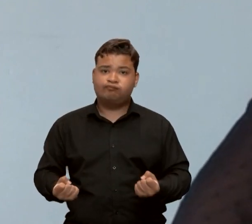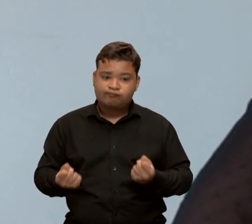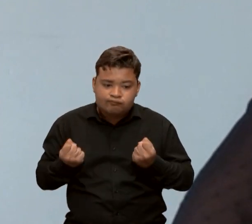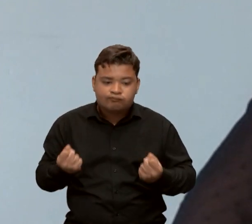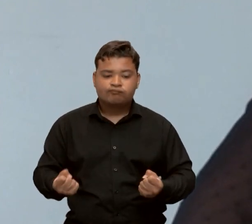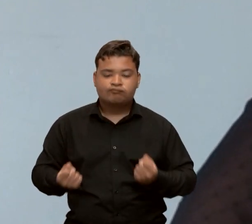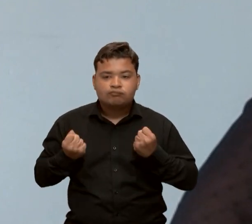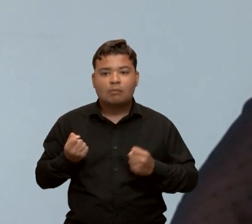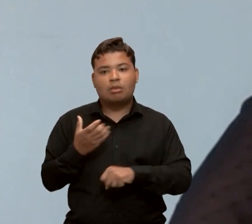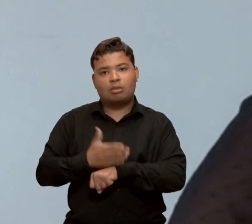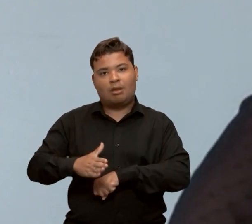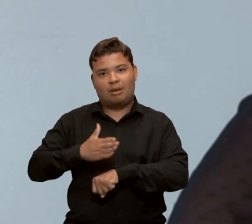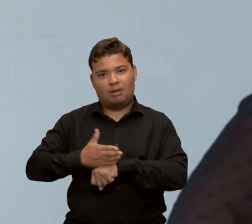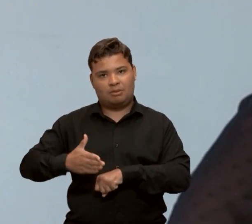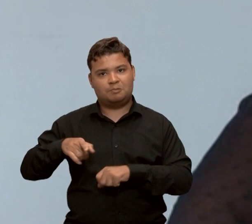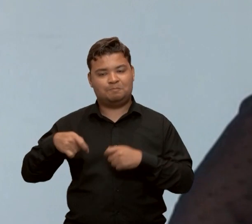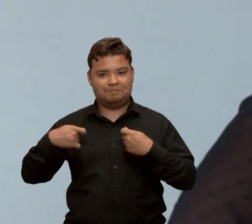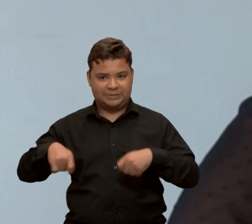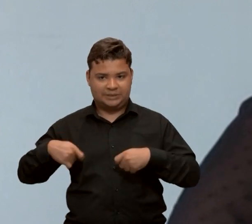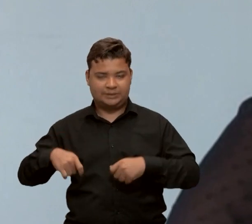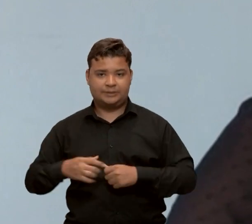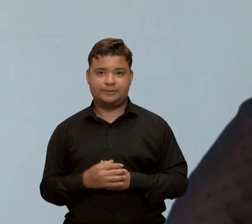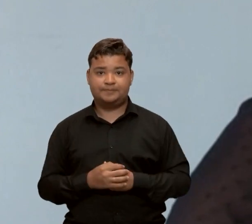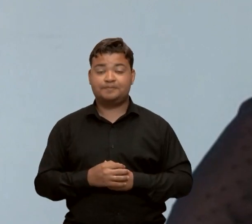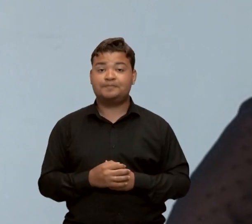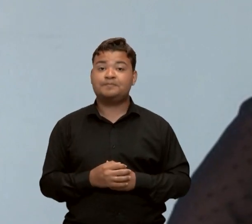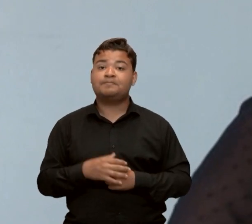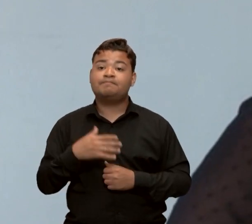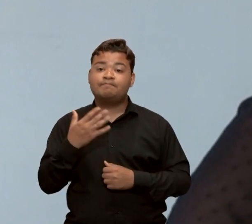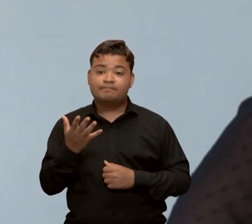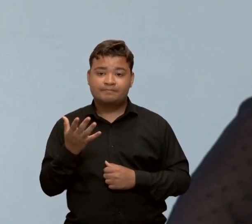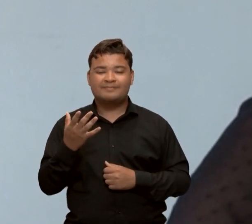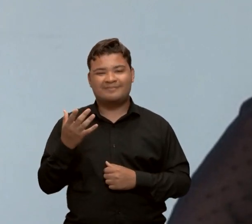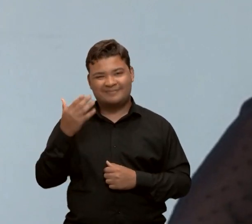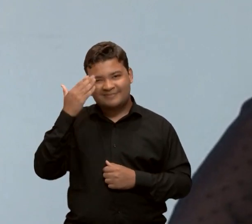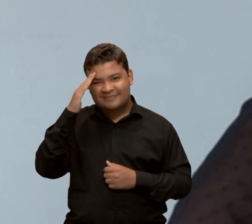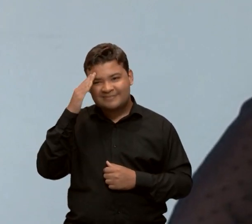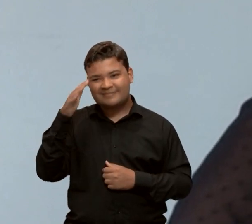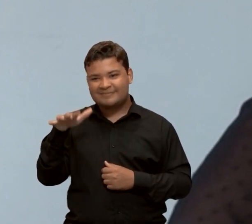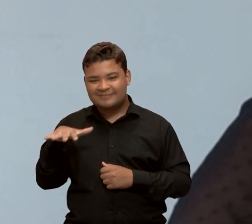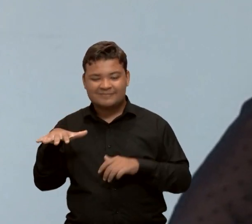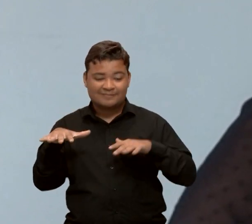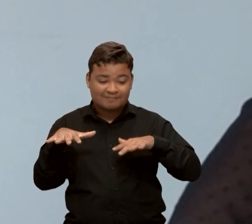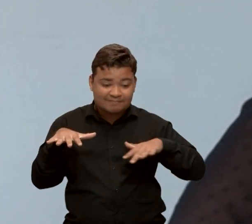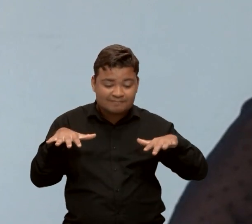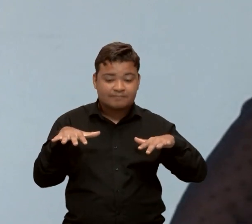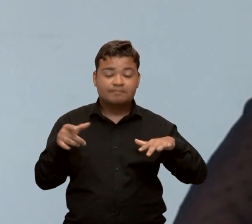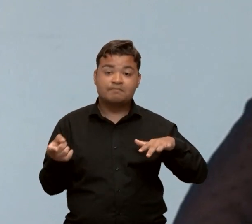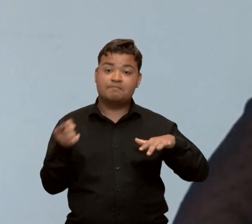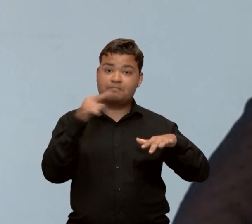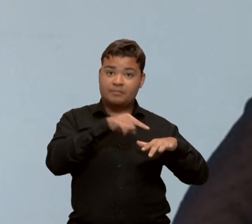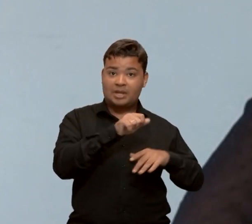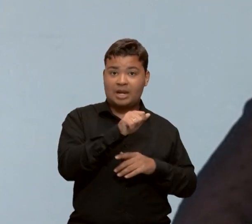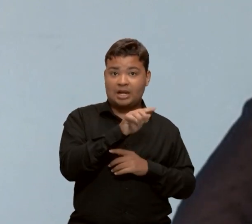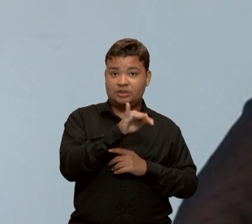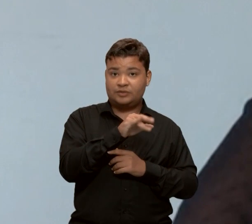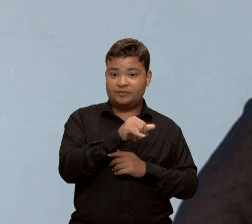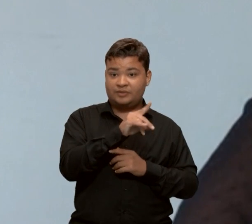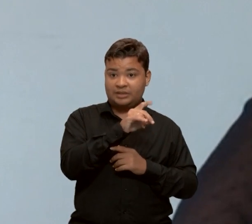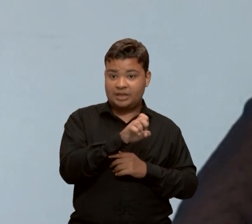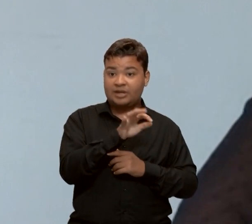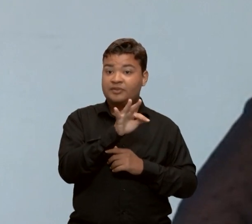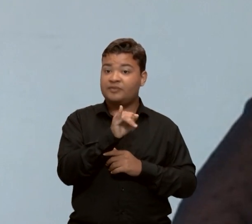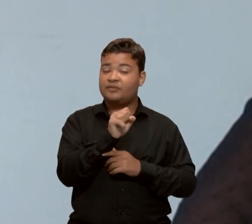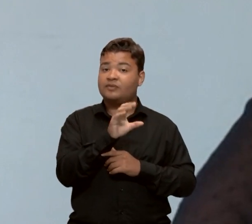atividade física, pensando do exercício, diferenciando esses 2 termos, é que atividade física é qualquer exercício,